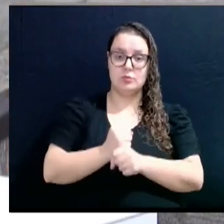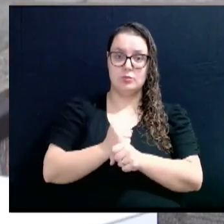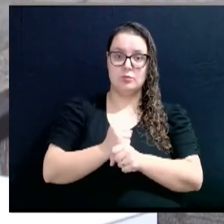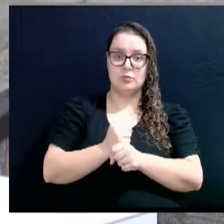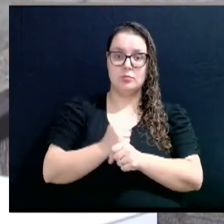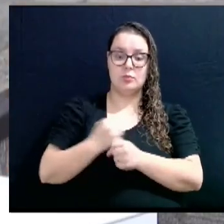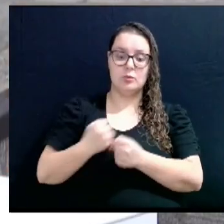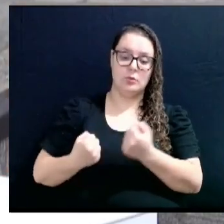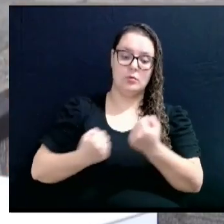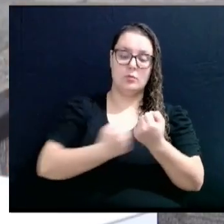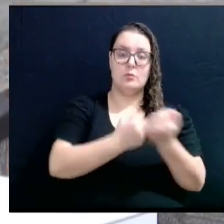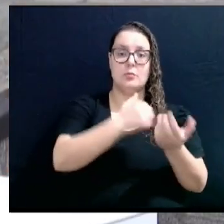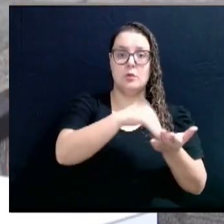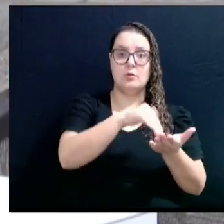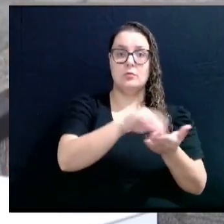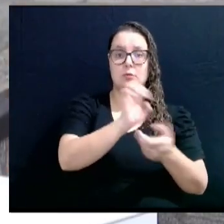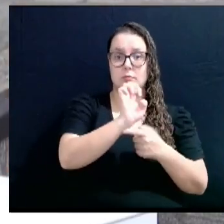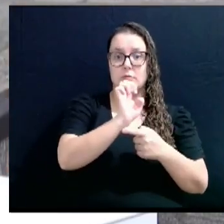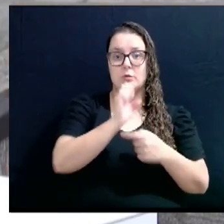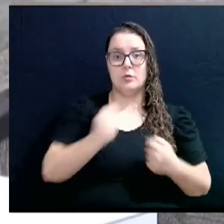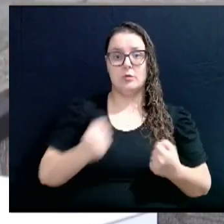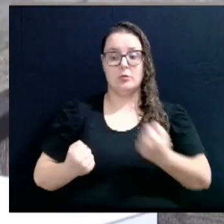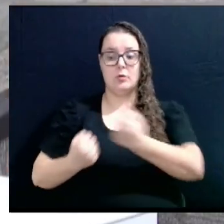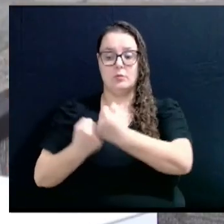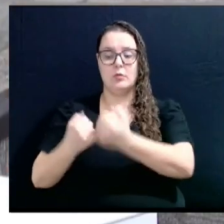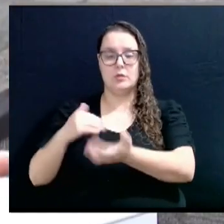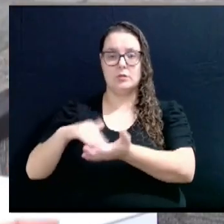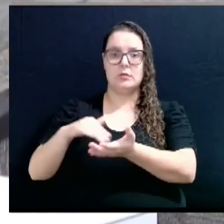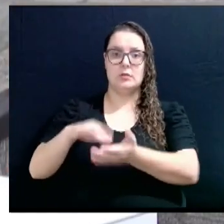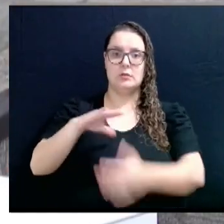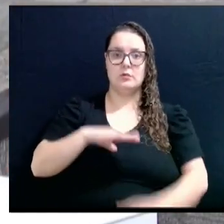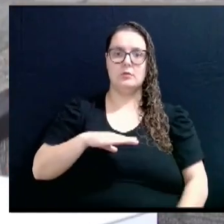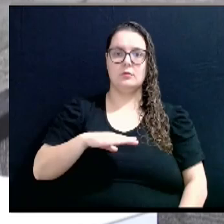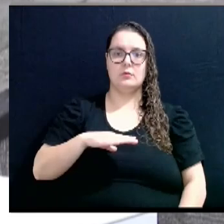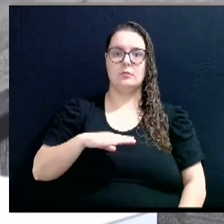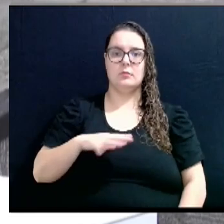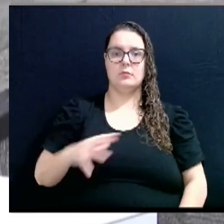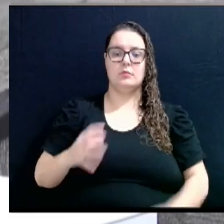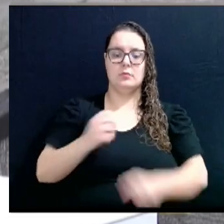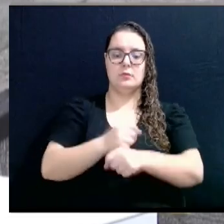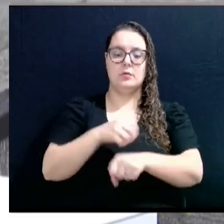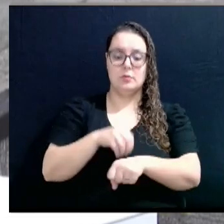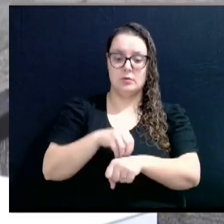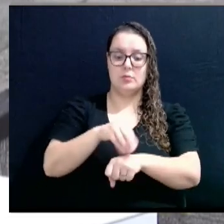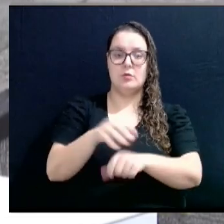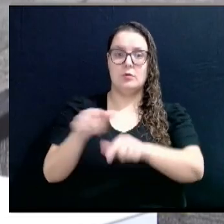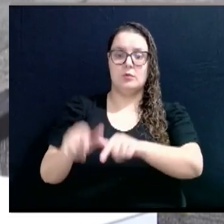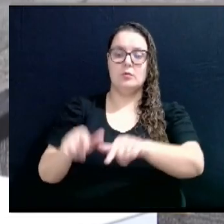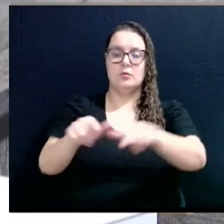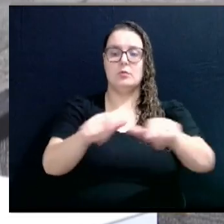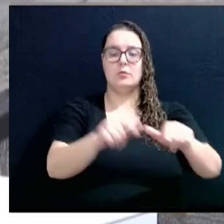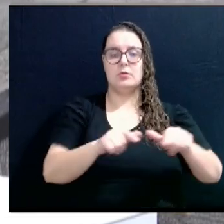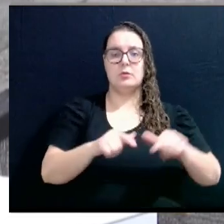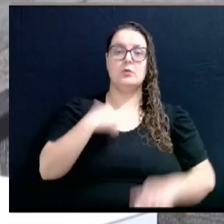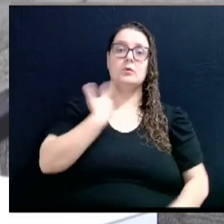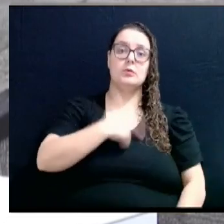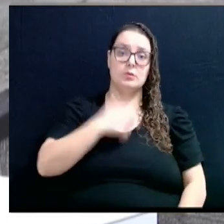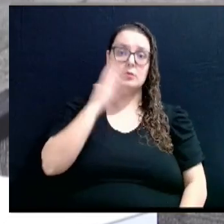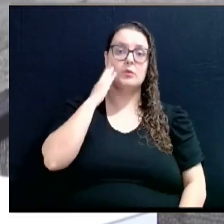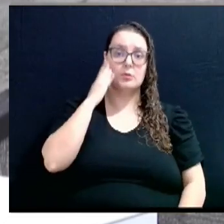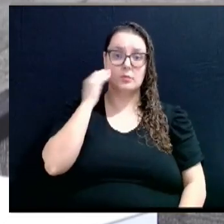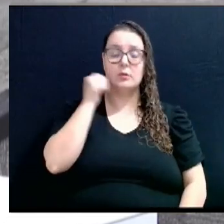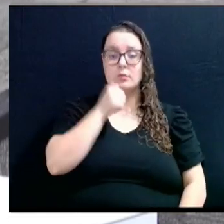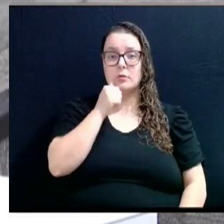Secretaria Estadual com a Municipal e indicar locais que nós sabemos que as mulheres estão pedindo